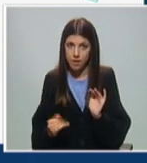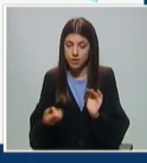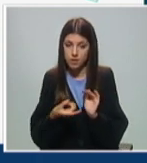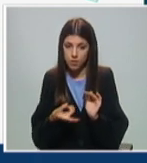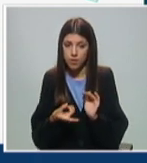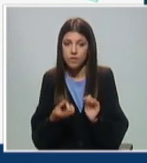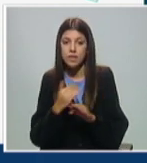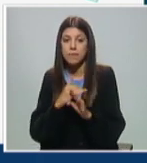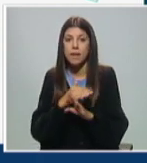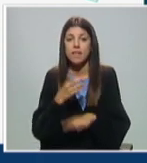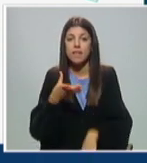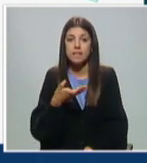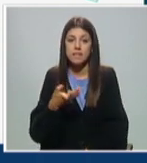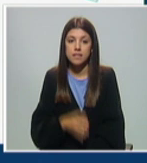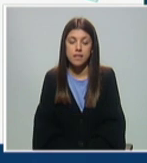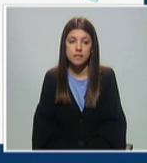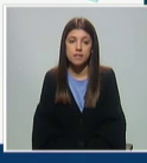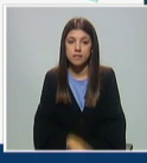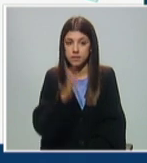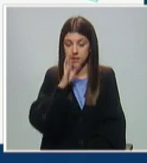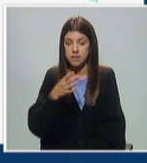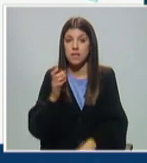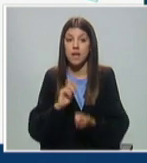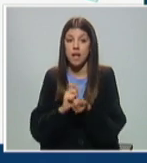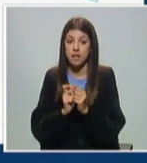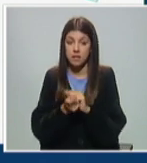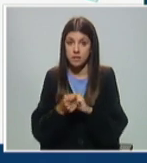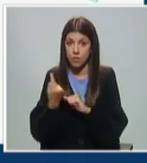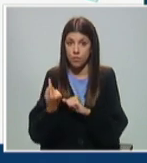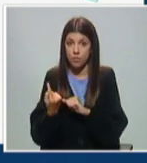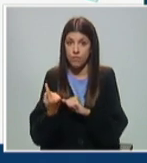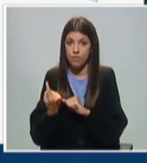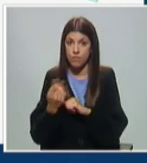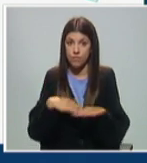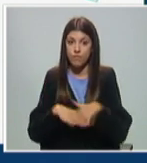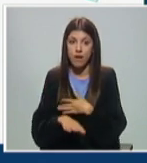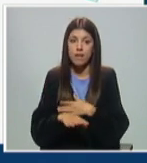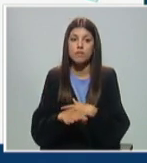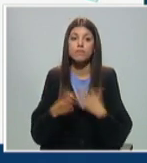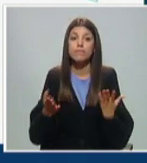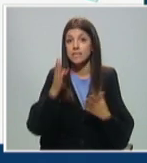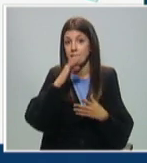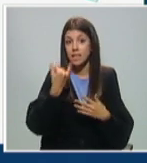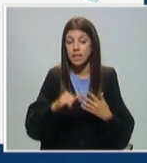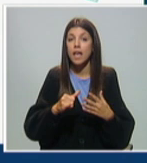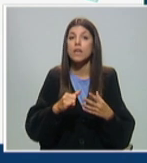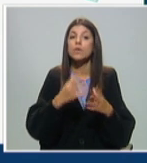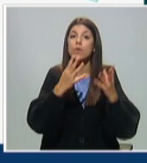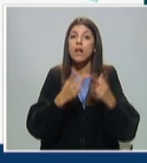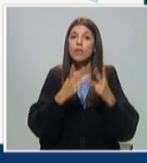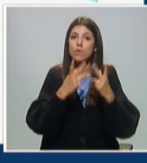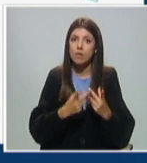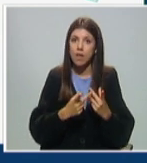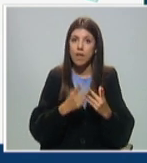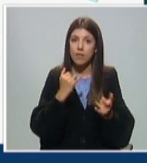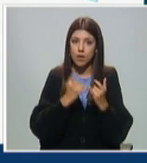alteração, como tenho tudo calculado com base em fórmulas e funções, todo o quadro é atualizado